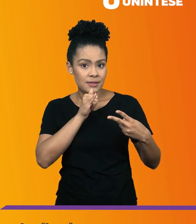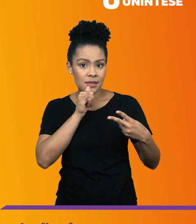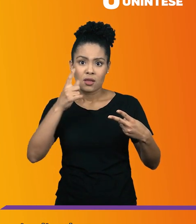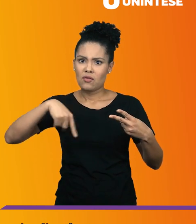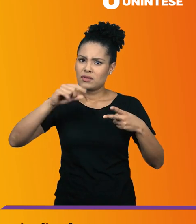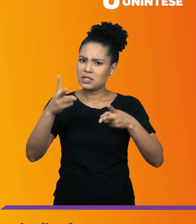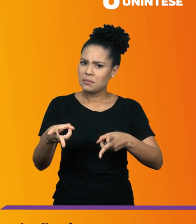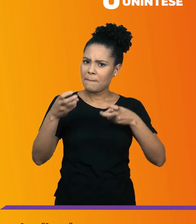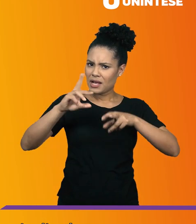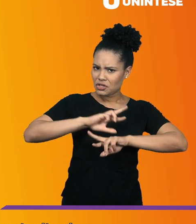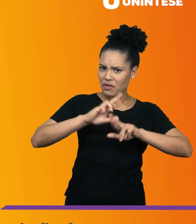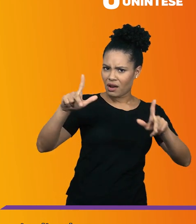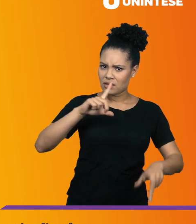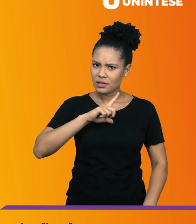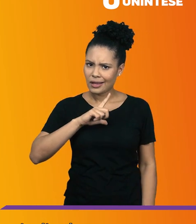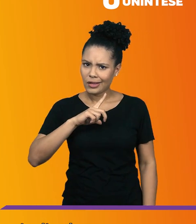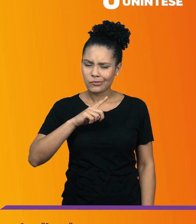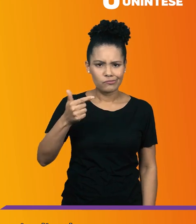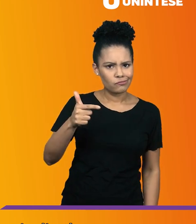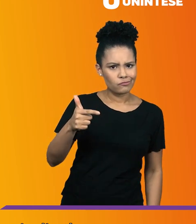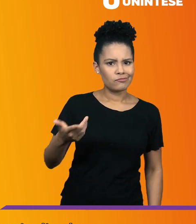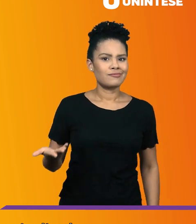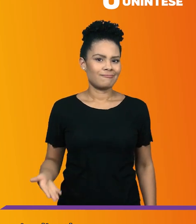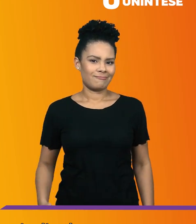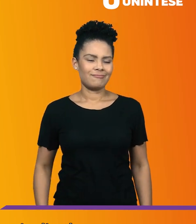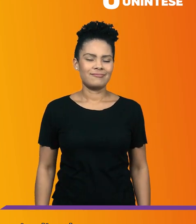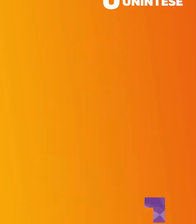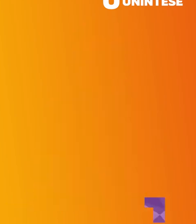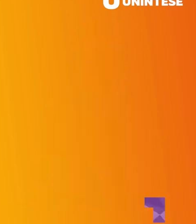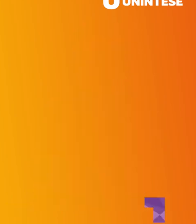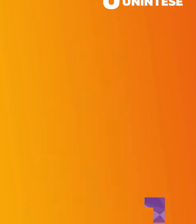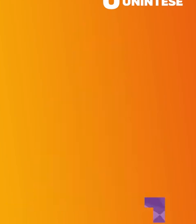sinalizada e vocês vão ver qual é a diferença entre as duas.